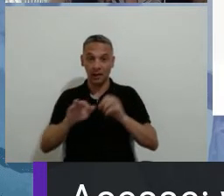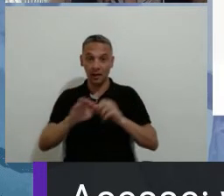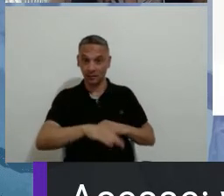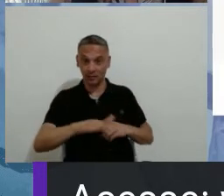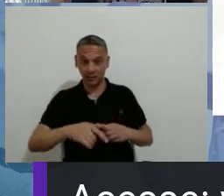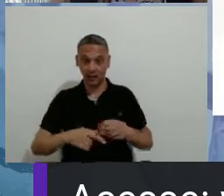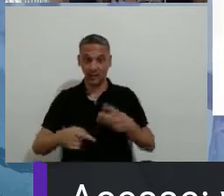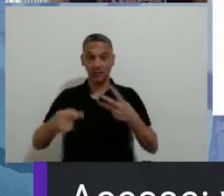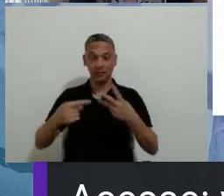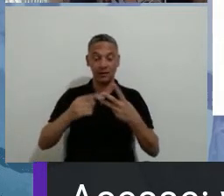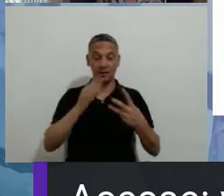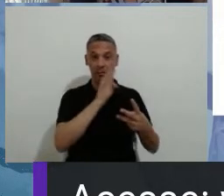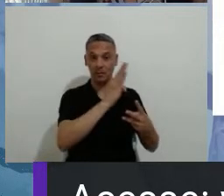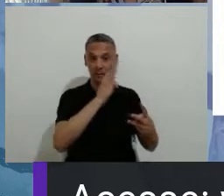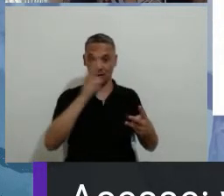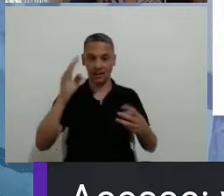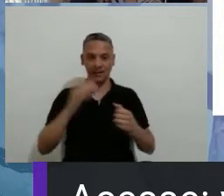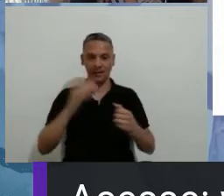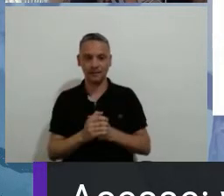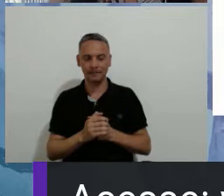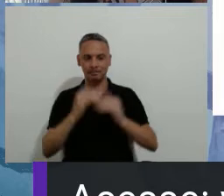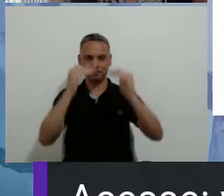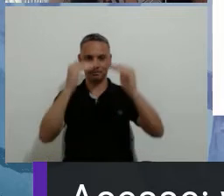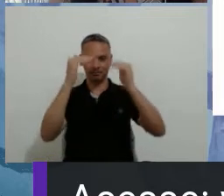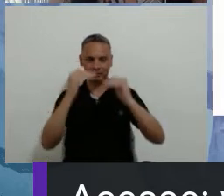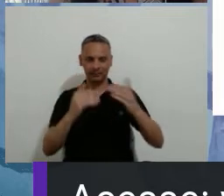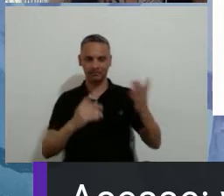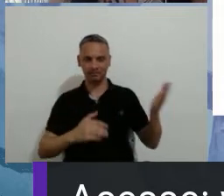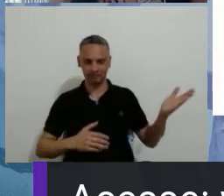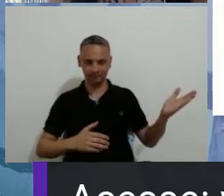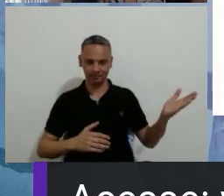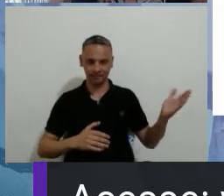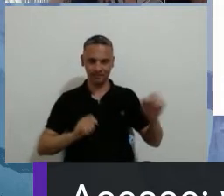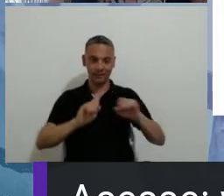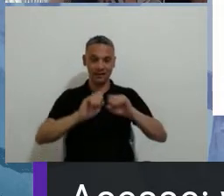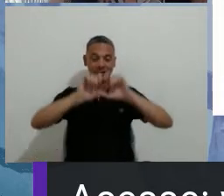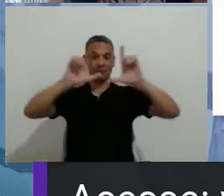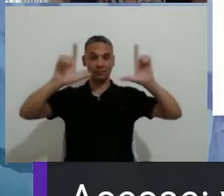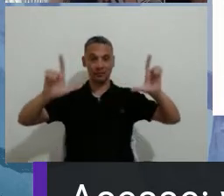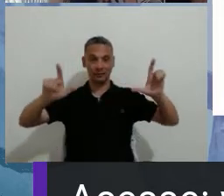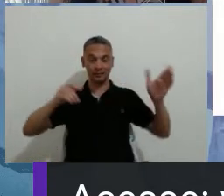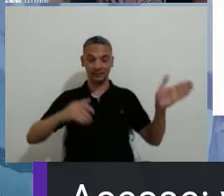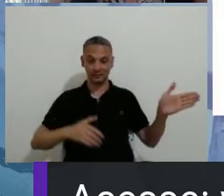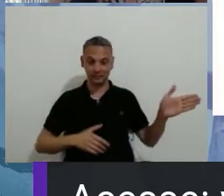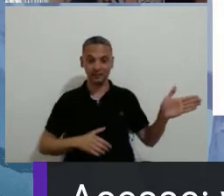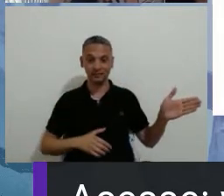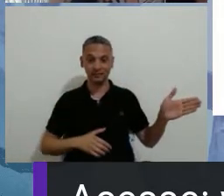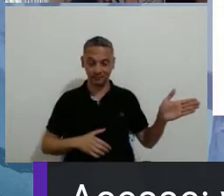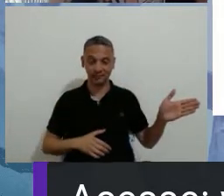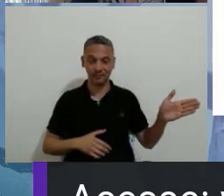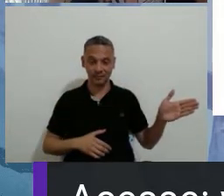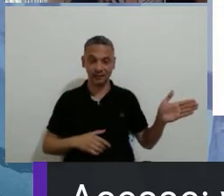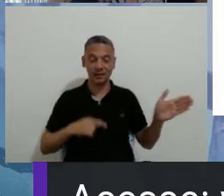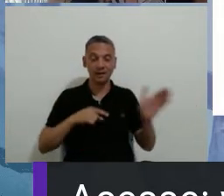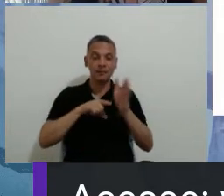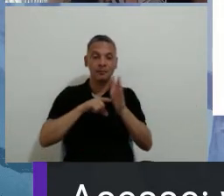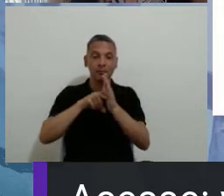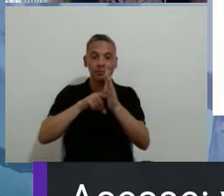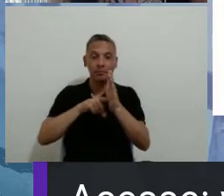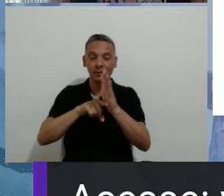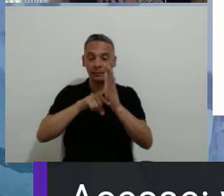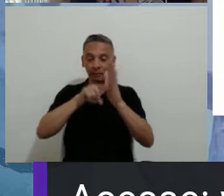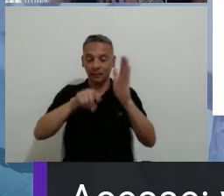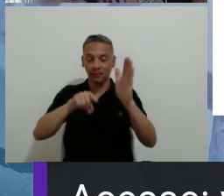uma biblioteca. Um pouquinho abaixo, a gente tem um painel dinâmico que é alimentado pelos indicadores do